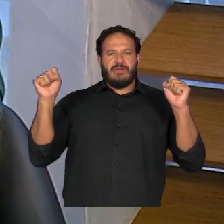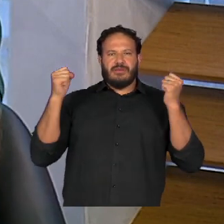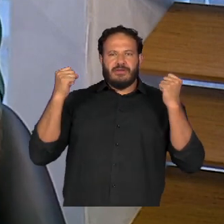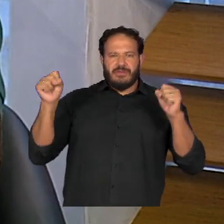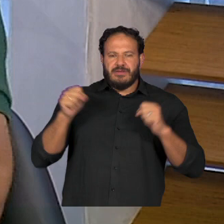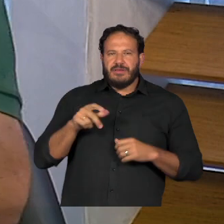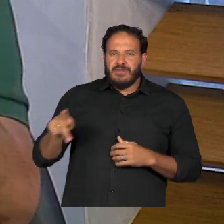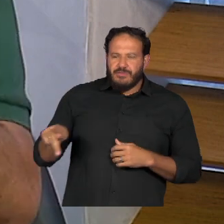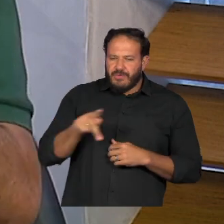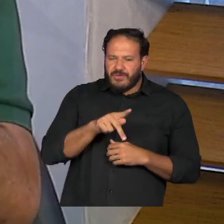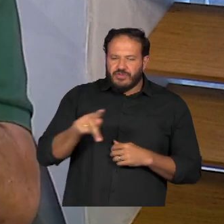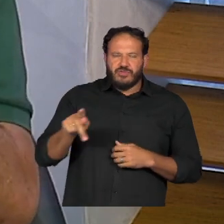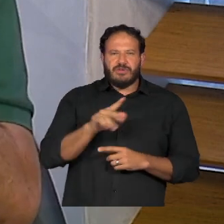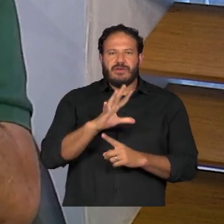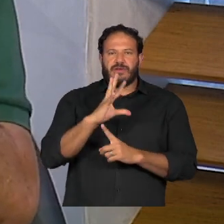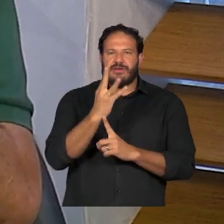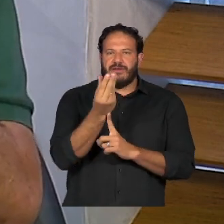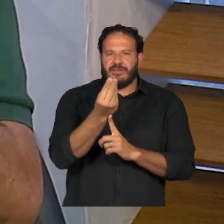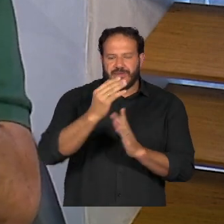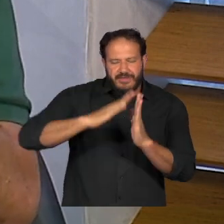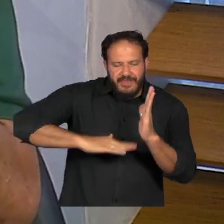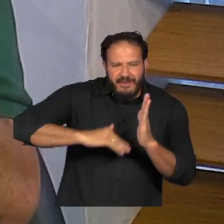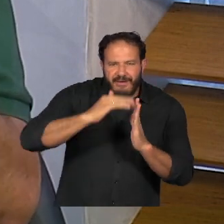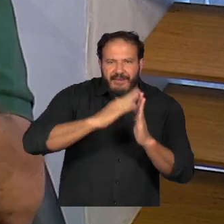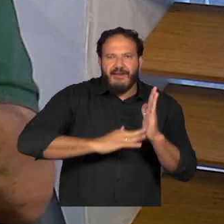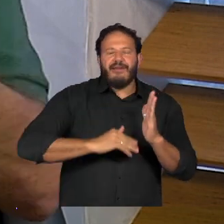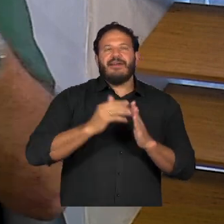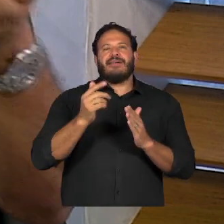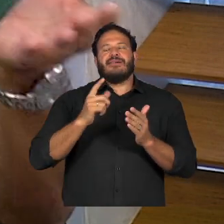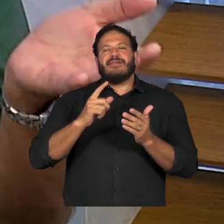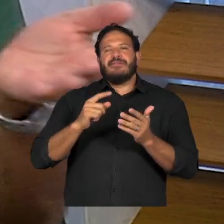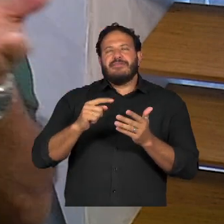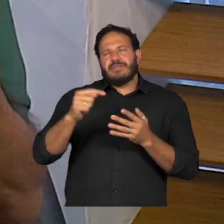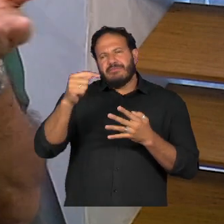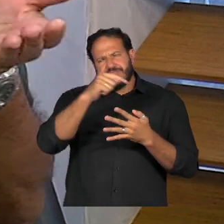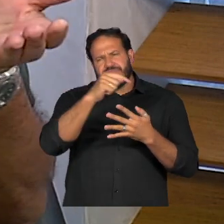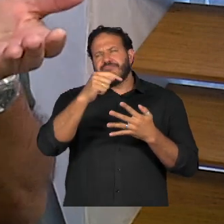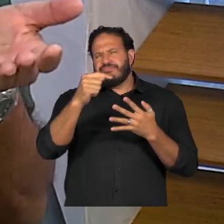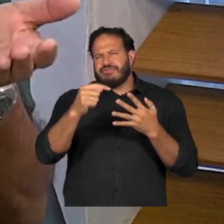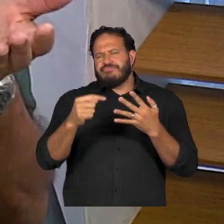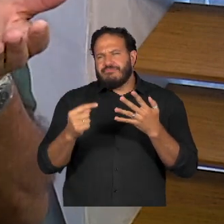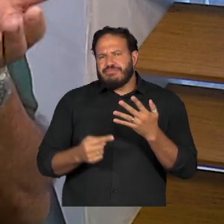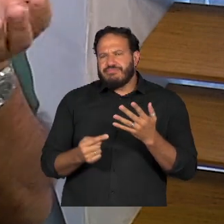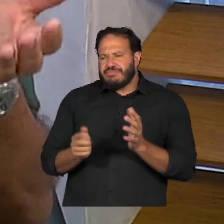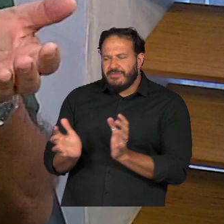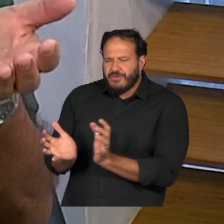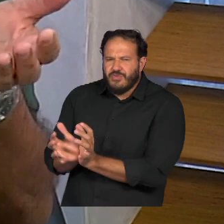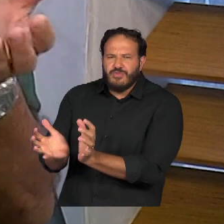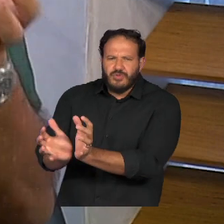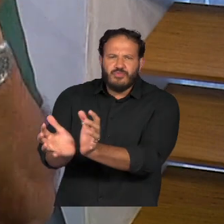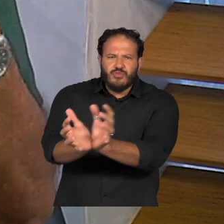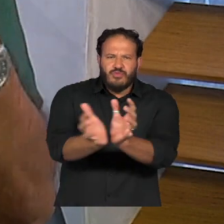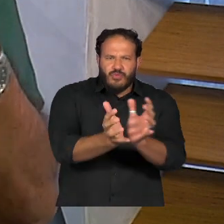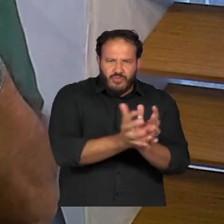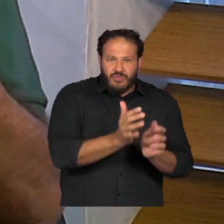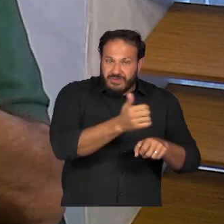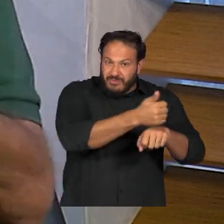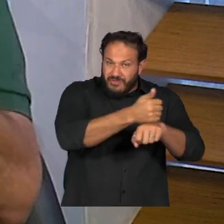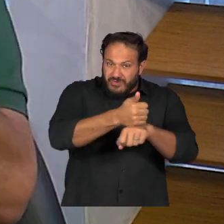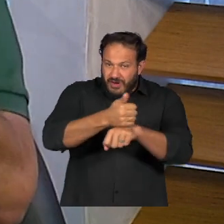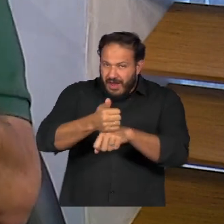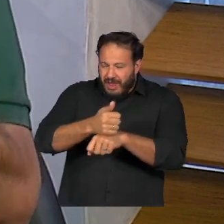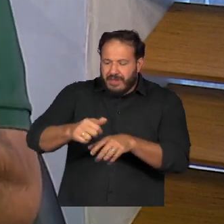professores de arte temos Enfim uma um grande número de profissionais que